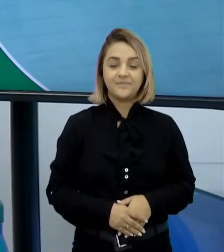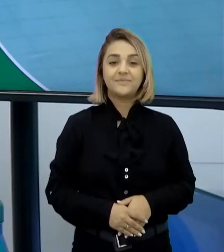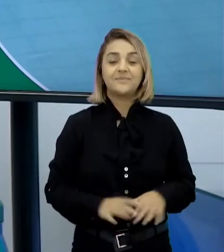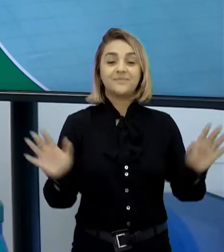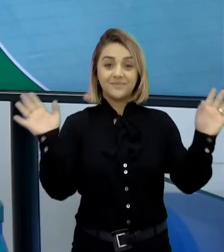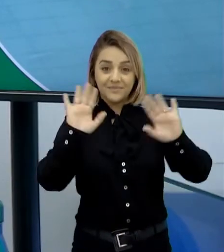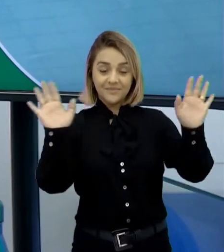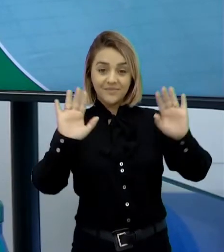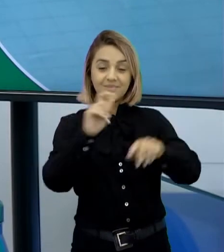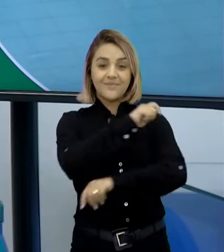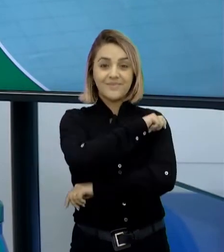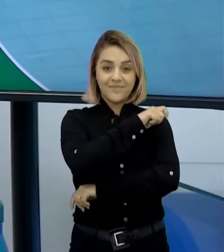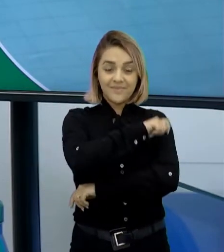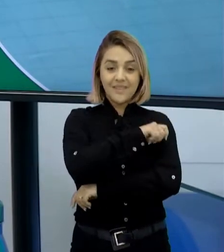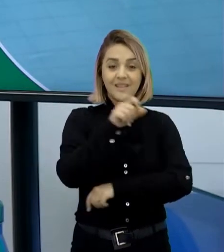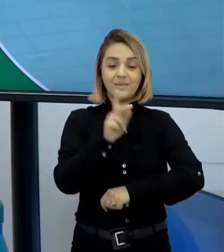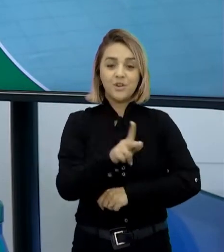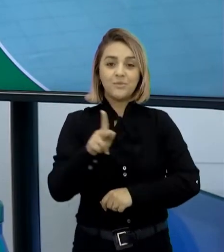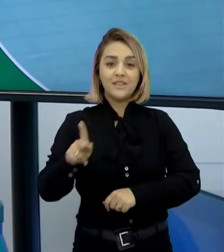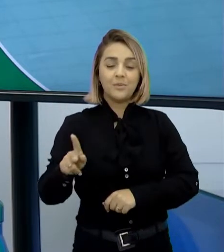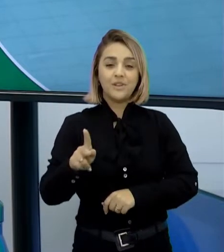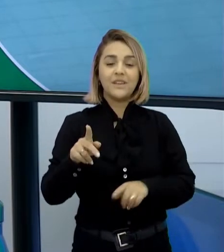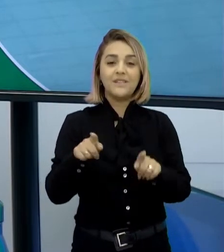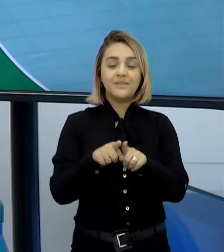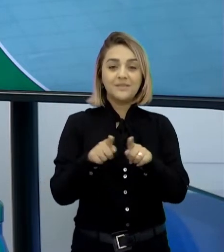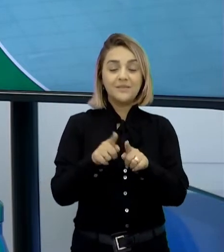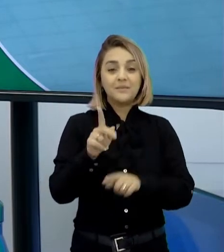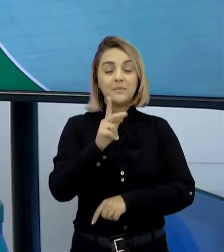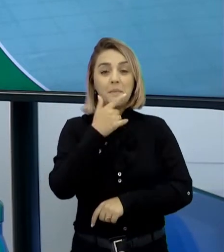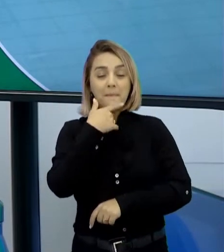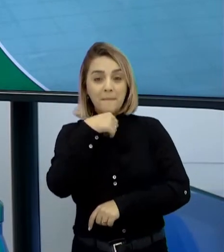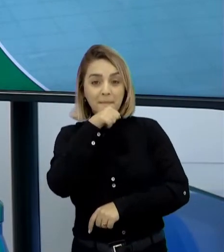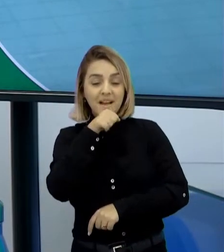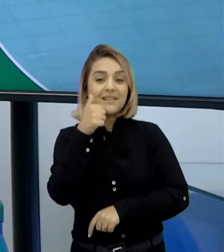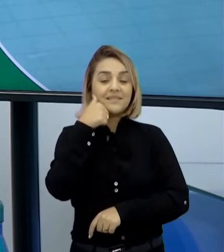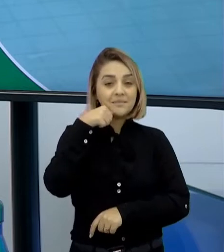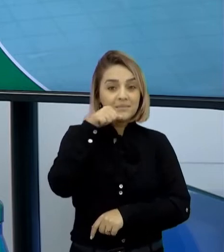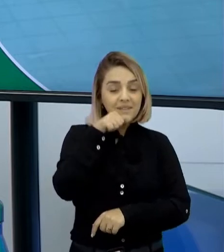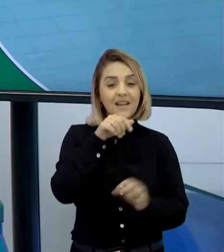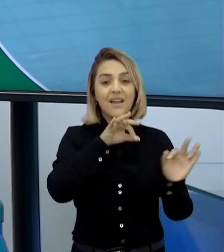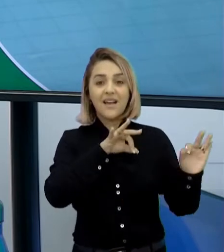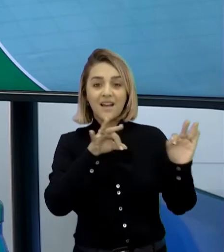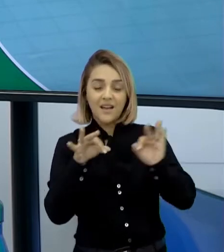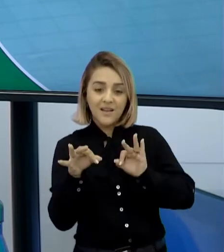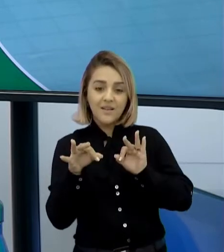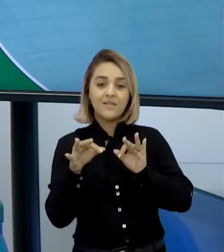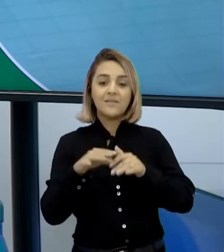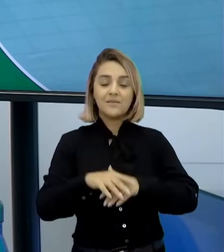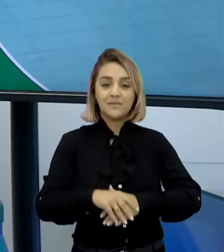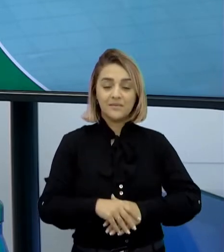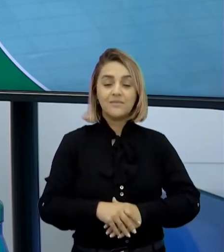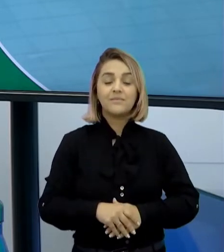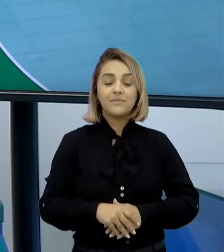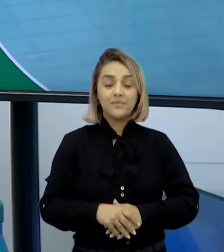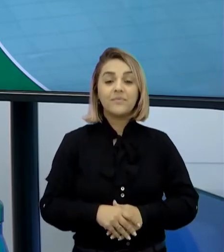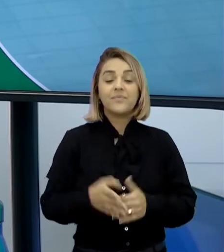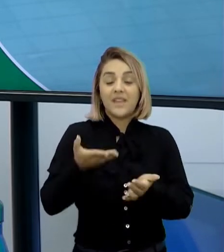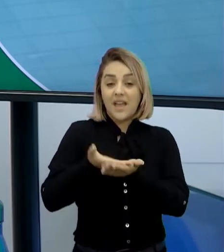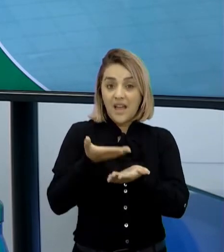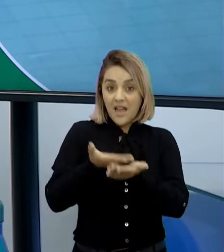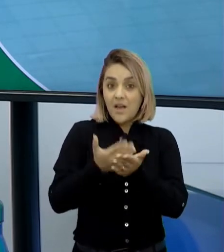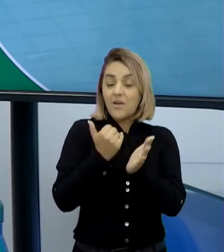Olá, alunos, professores, pais que nos acompanham, tudo bem? Sou a professora Elaine, estamos aqui então para mais uma